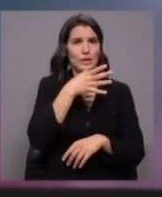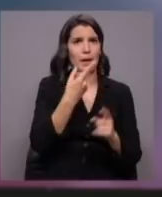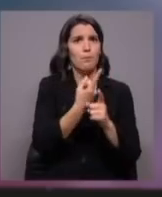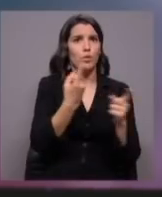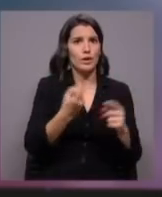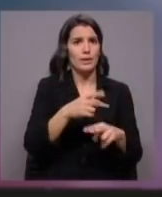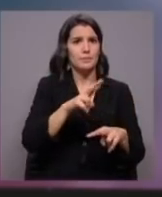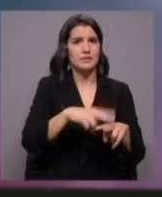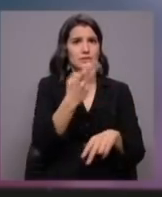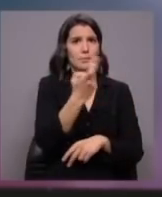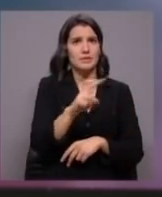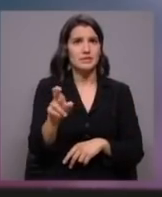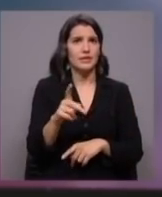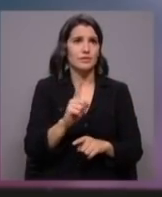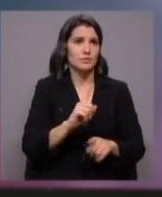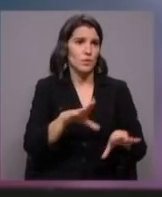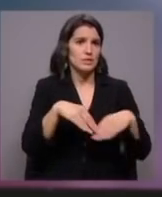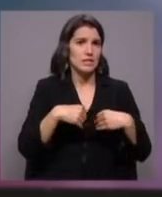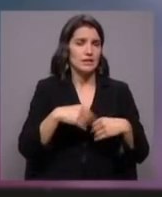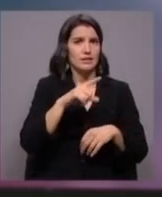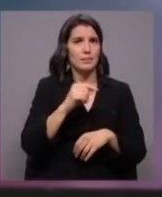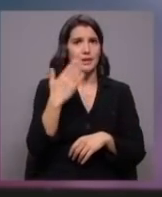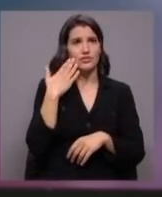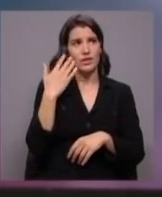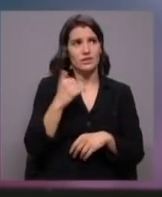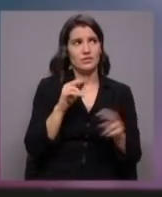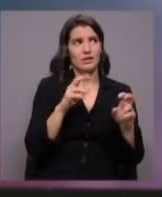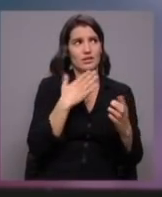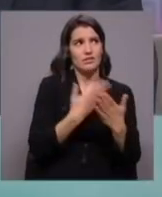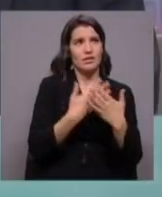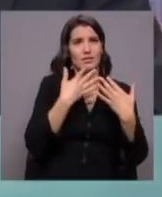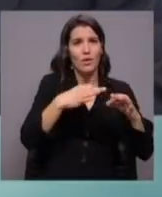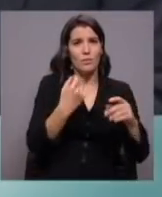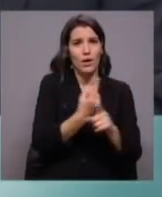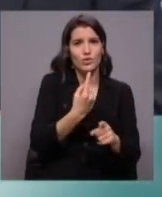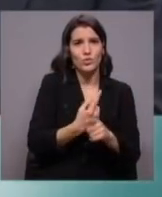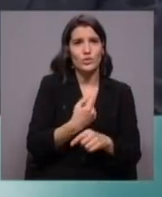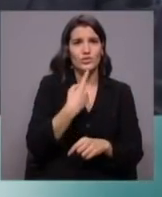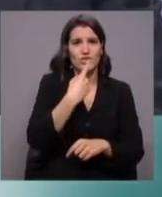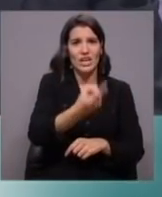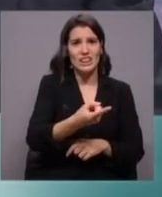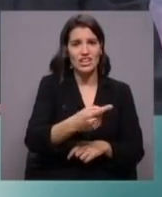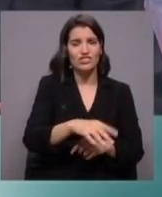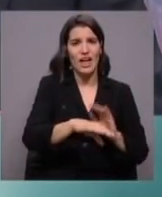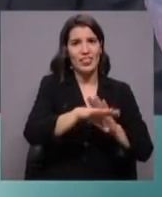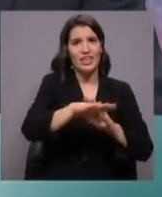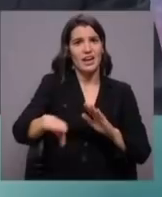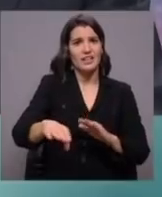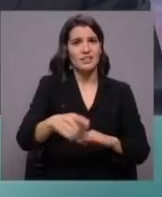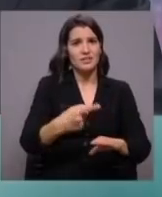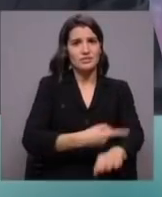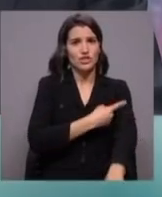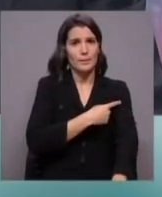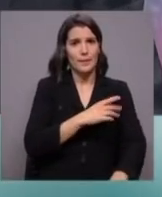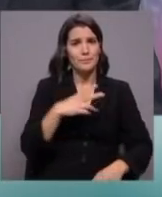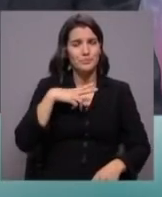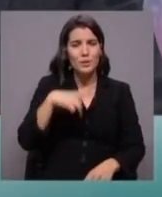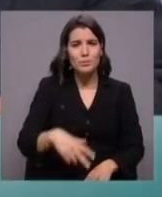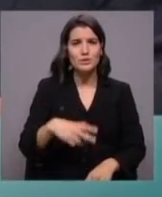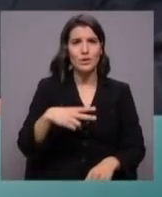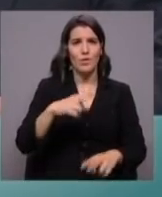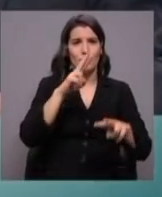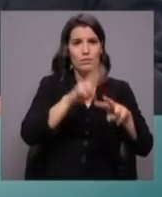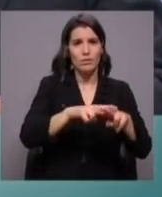prisão perpétua é inaceitável, está a tentar normalizar as coisas que diz a extrema-direita. A prisão perpétua em Portugal não é permitida